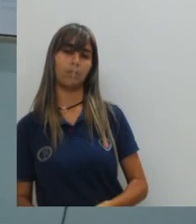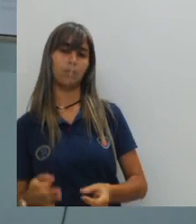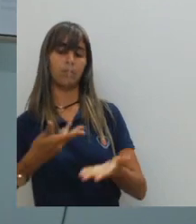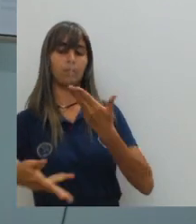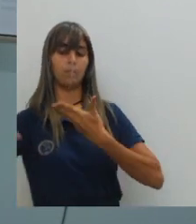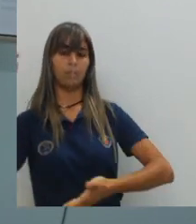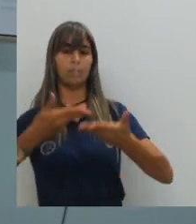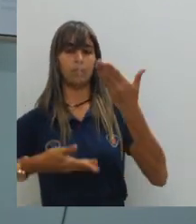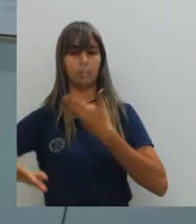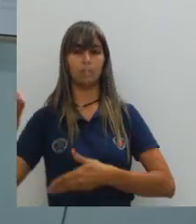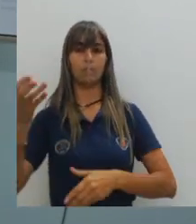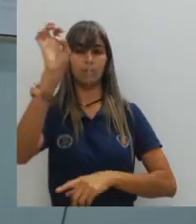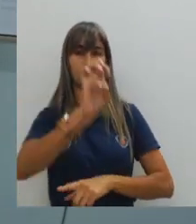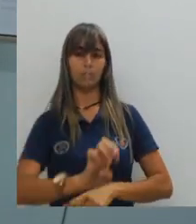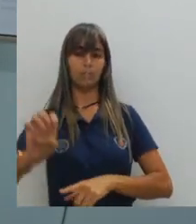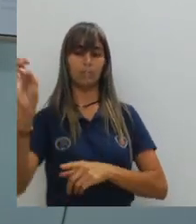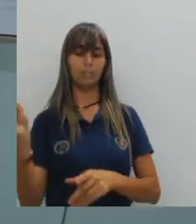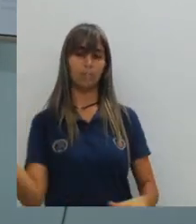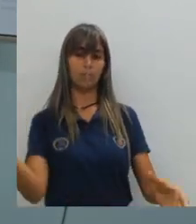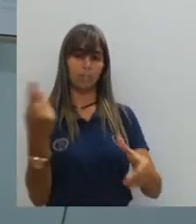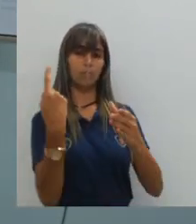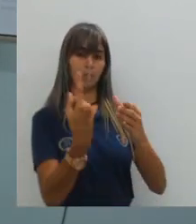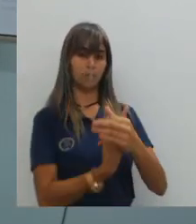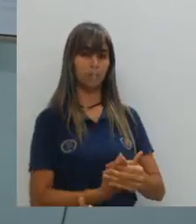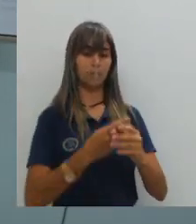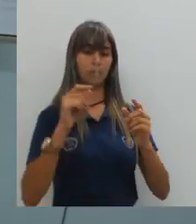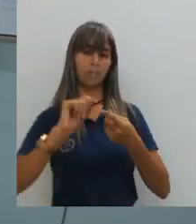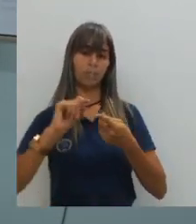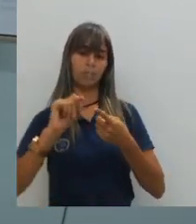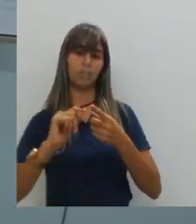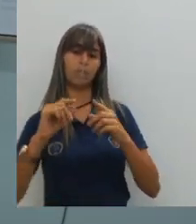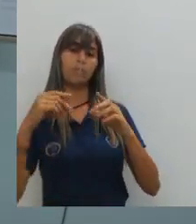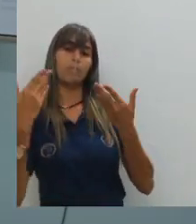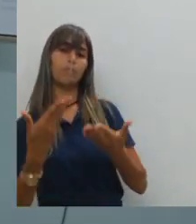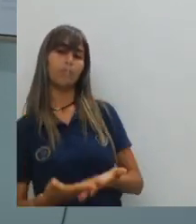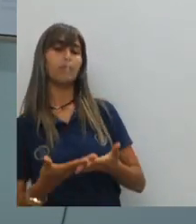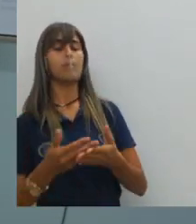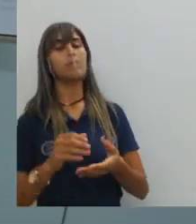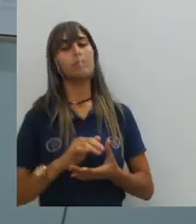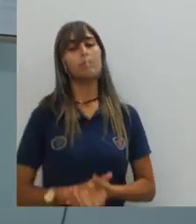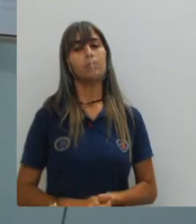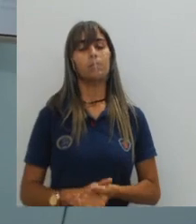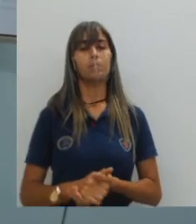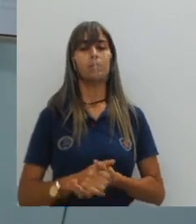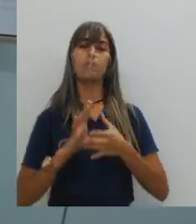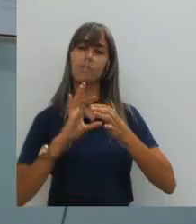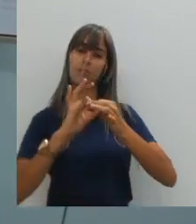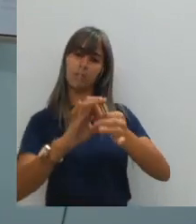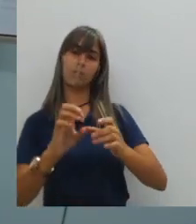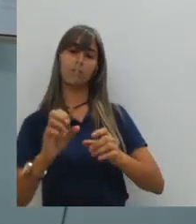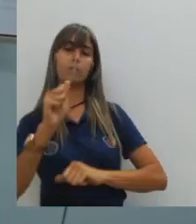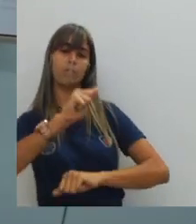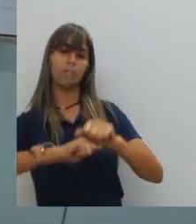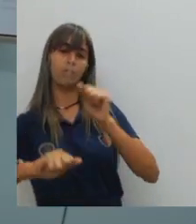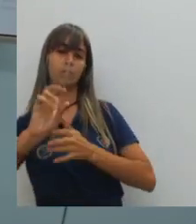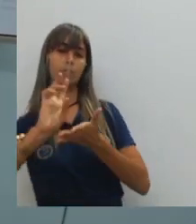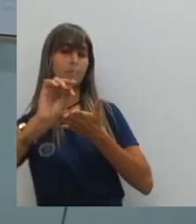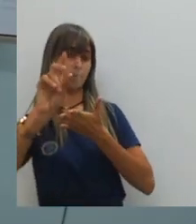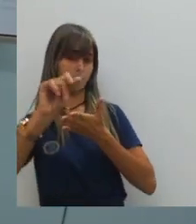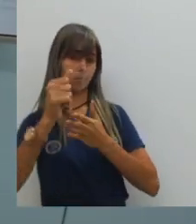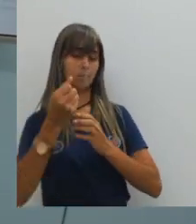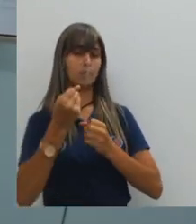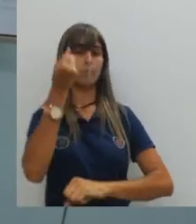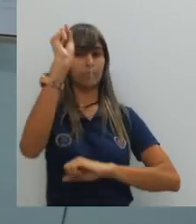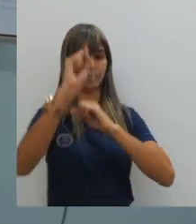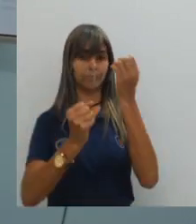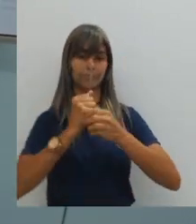relações com a Europa, isolamento das comunidades e das instituições pan-americanas, respectivamente. nos contextos econômicos, expansão da